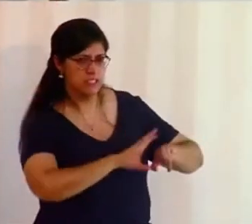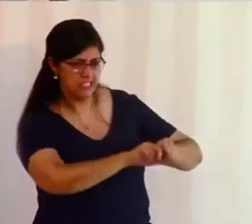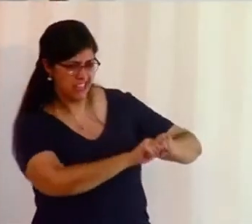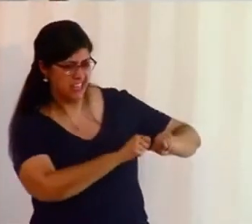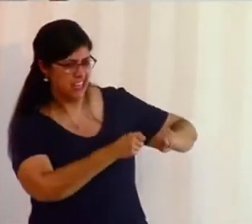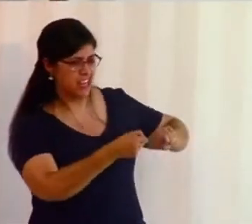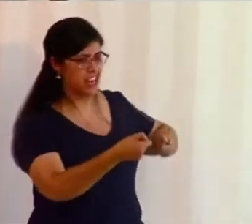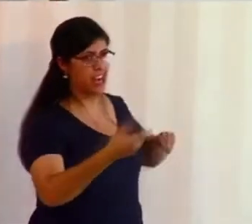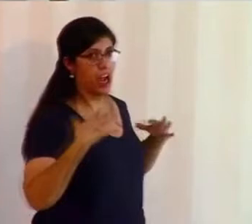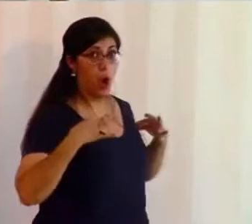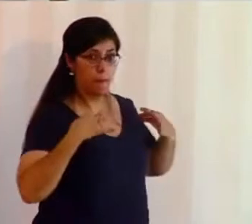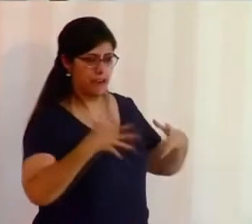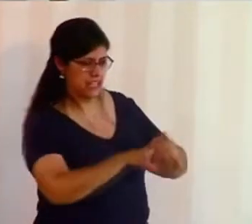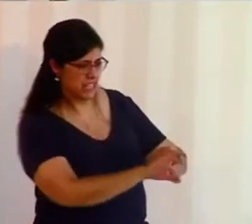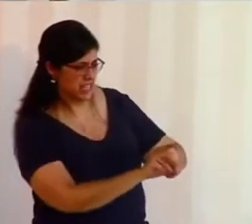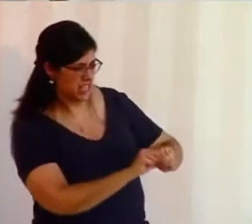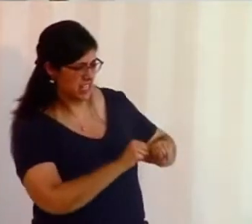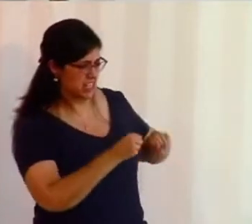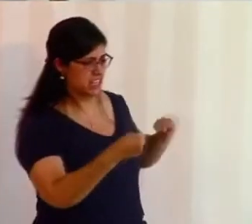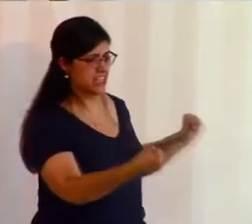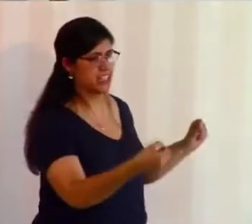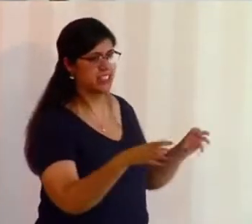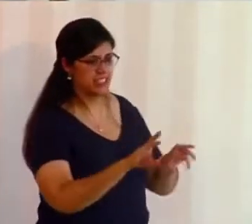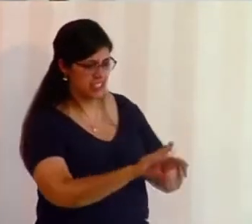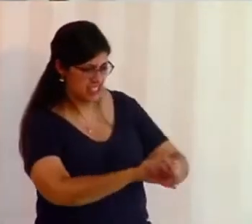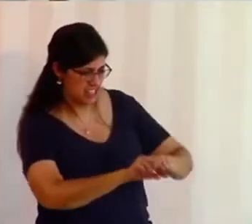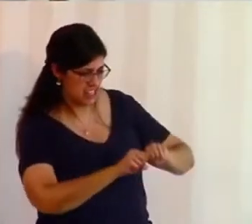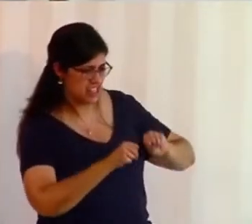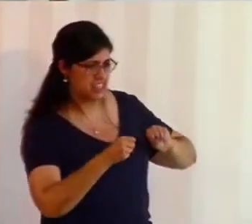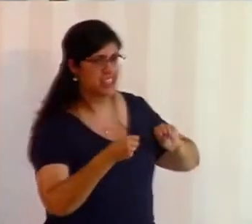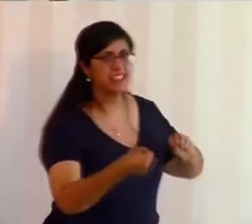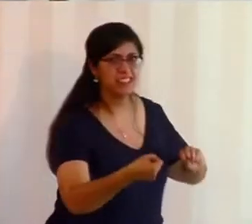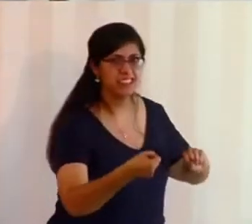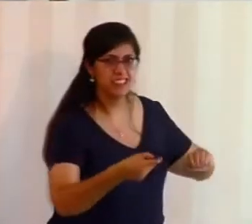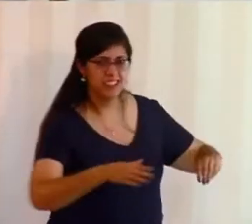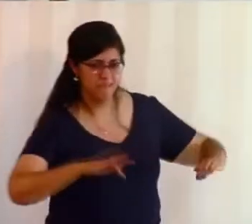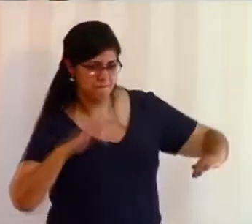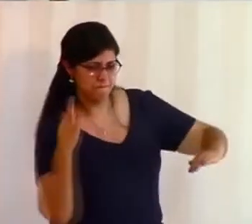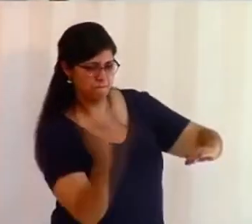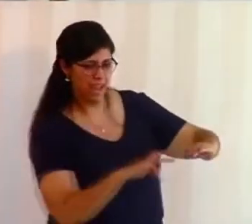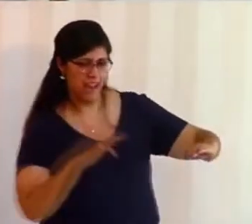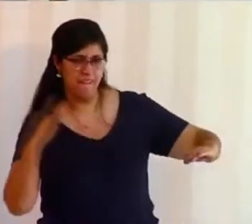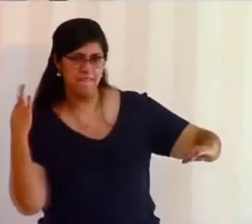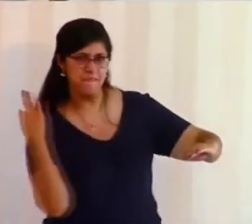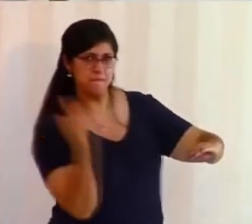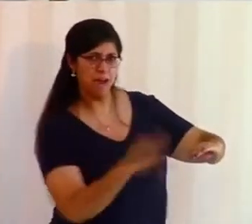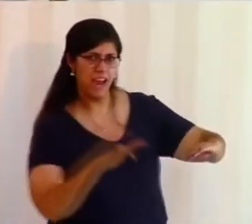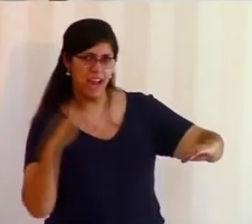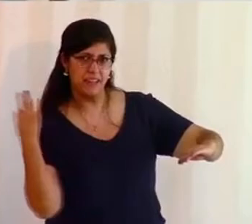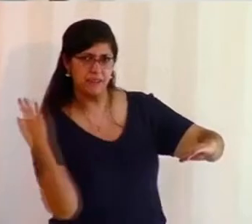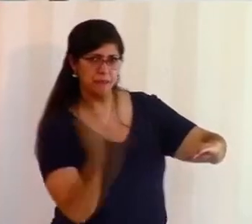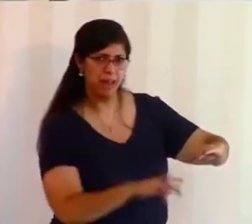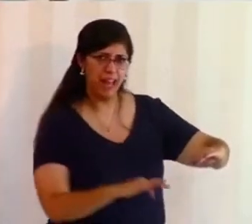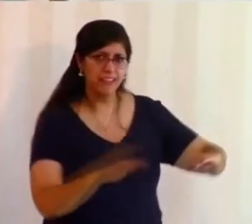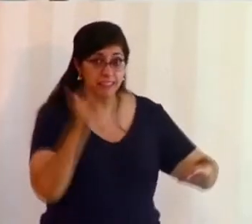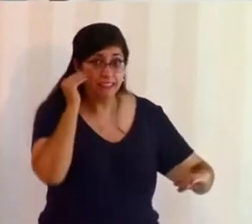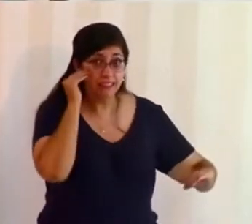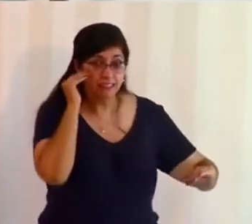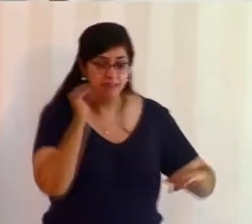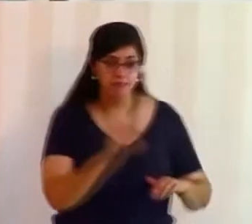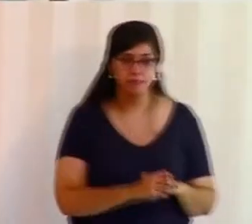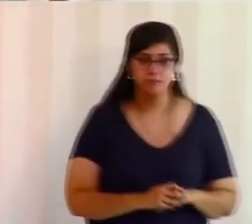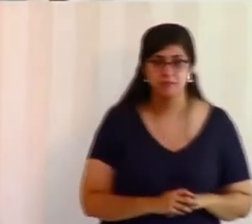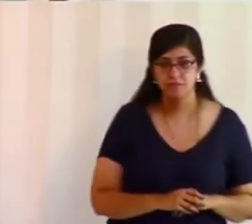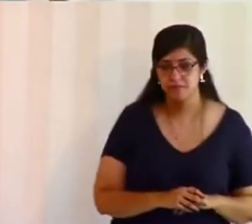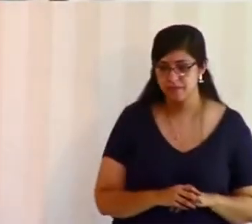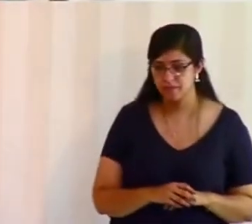cena. Rasgam as vestes de Paulo e Silas. Mandaram açoitá-los com varas. Vocês sabem que na lei romana não